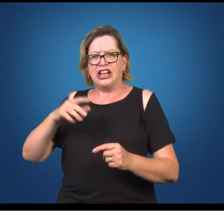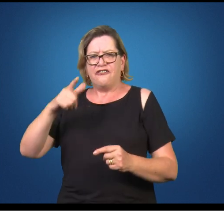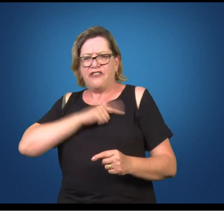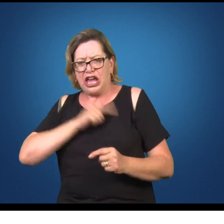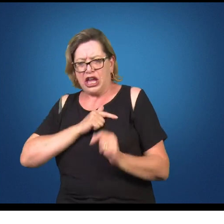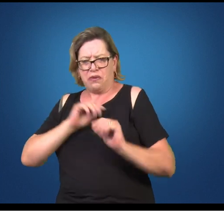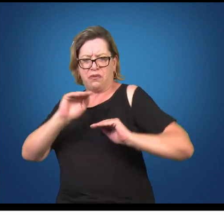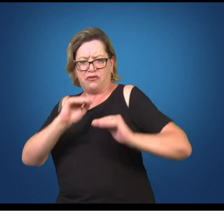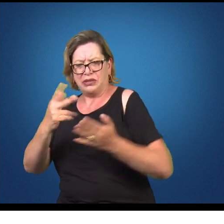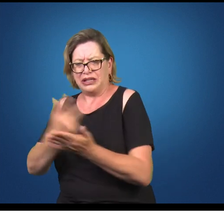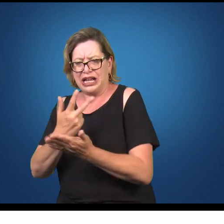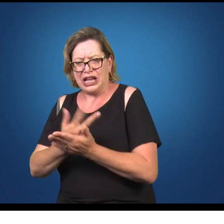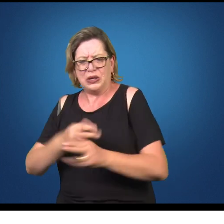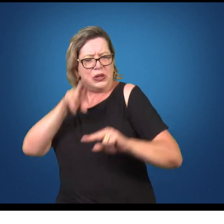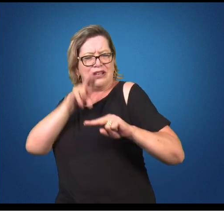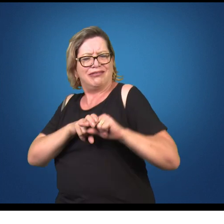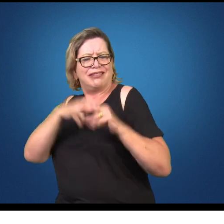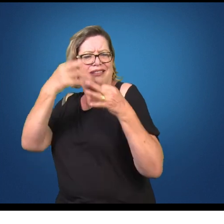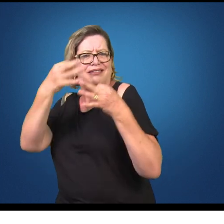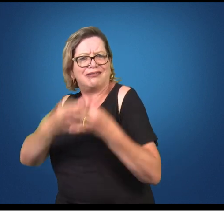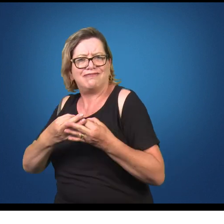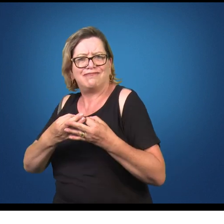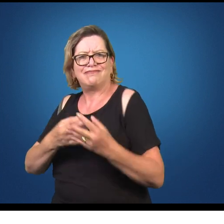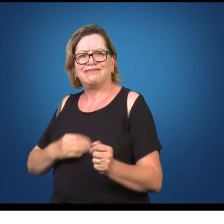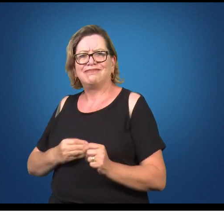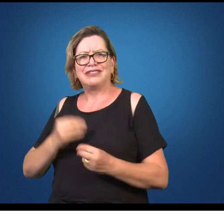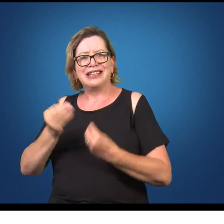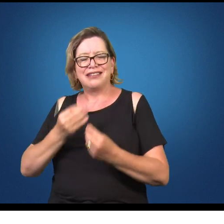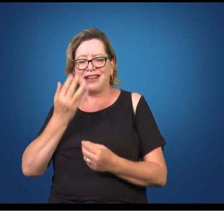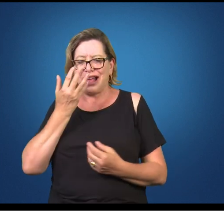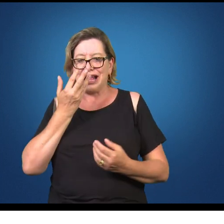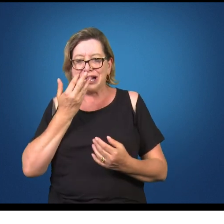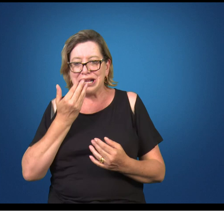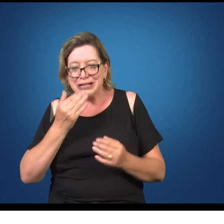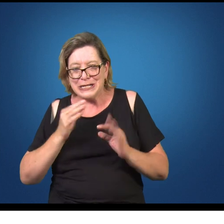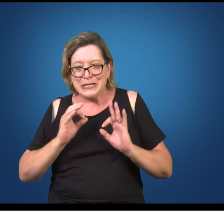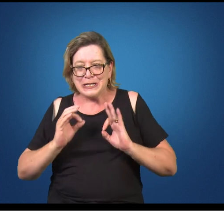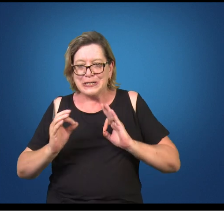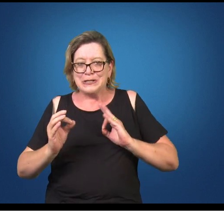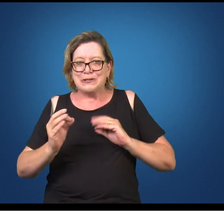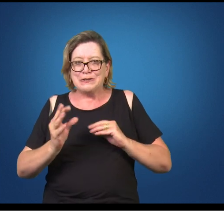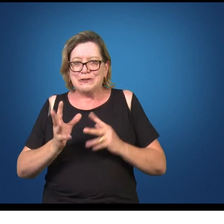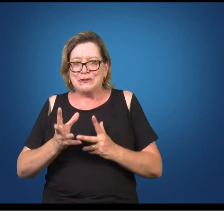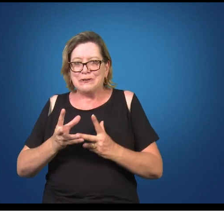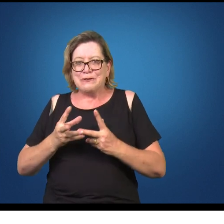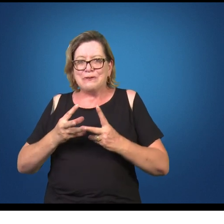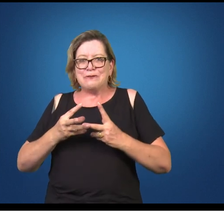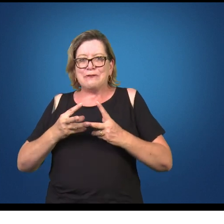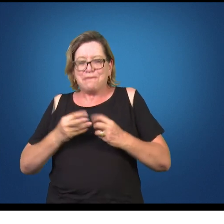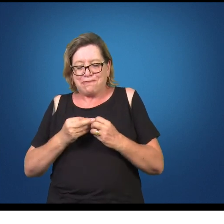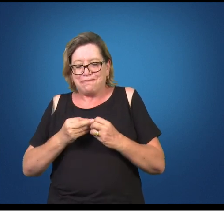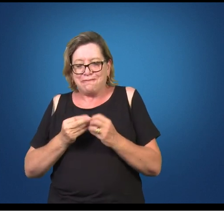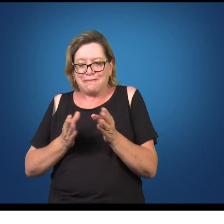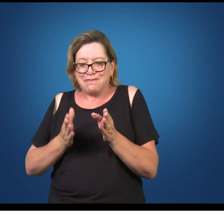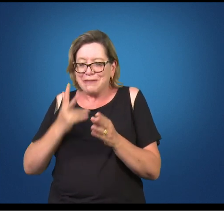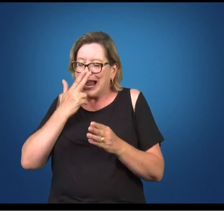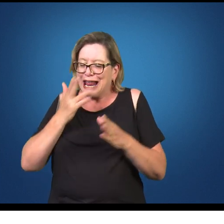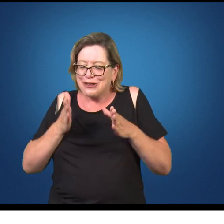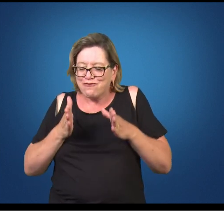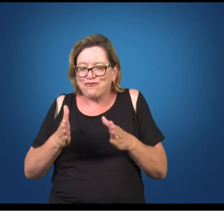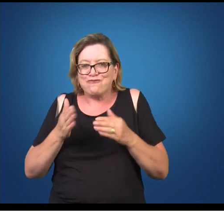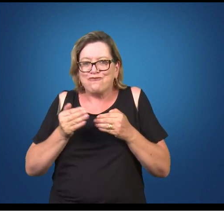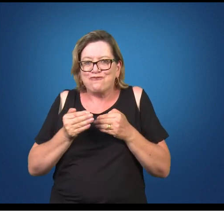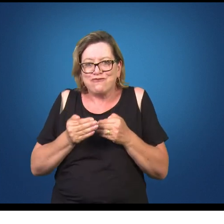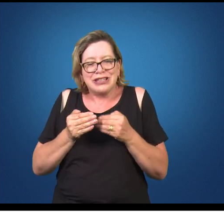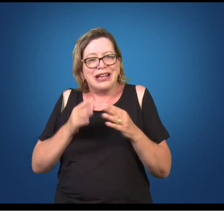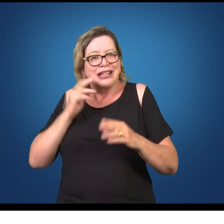feio, senta igual, direito. Aí vai. E a criança vai se... né? Enquadrando naquilo, e ela